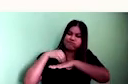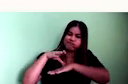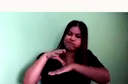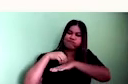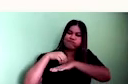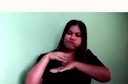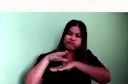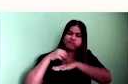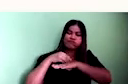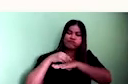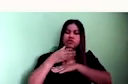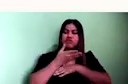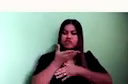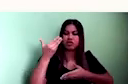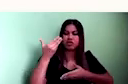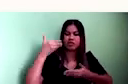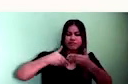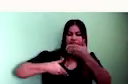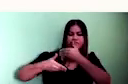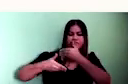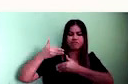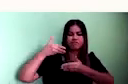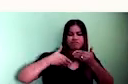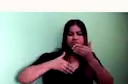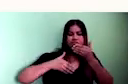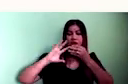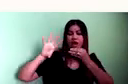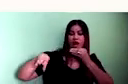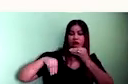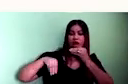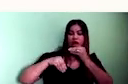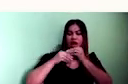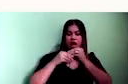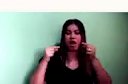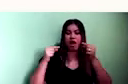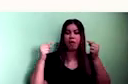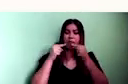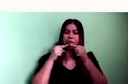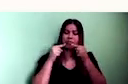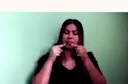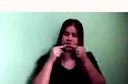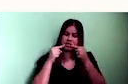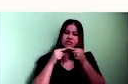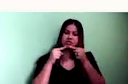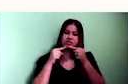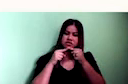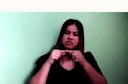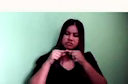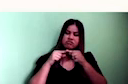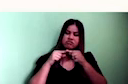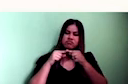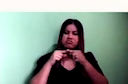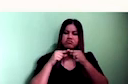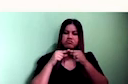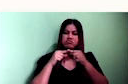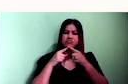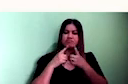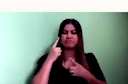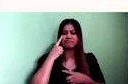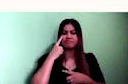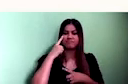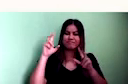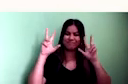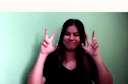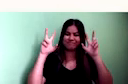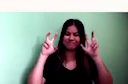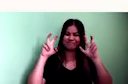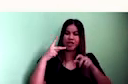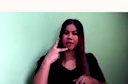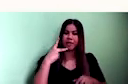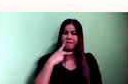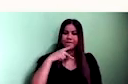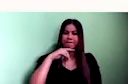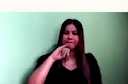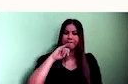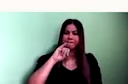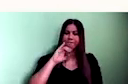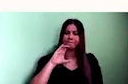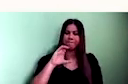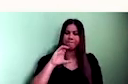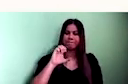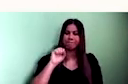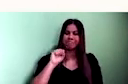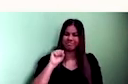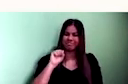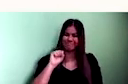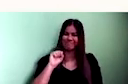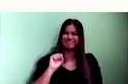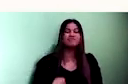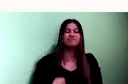vocês conhecerem, que fazem parte das práticas integrativas complementares em saúde, as PICs, né? Então, são